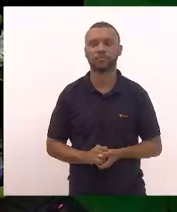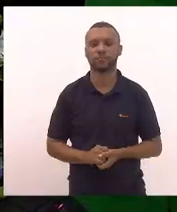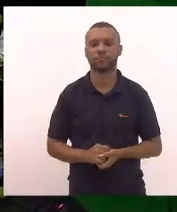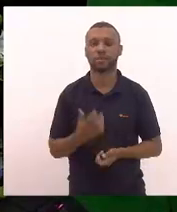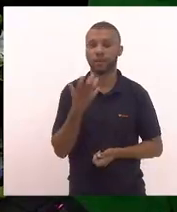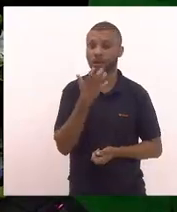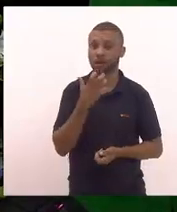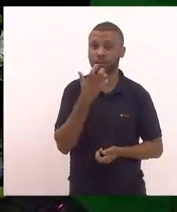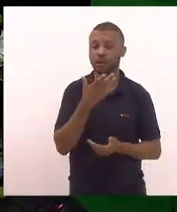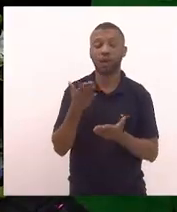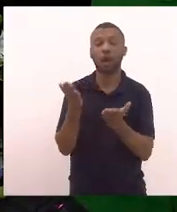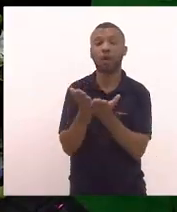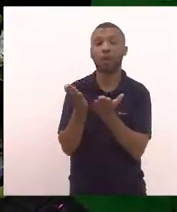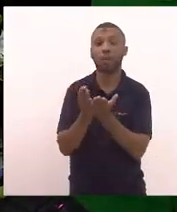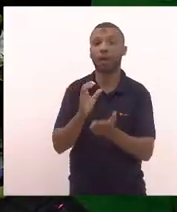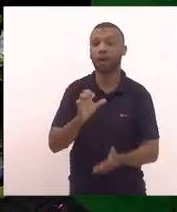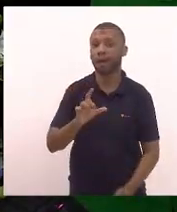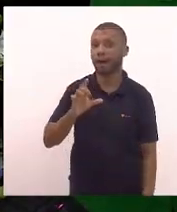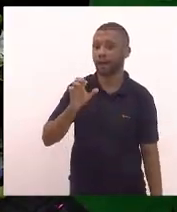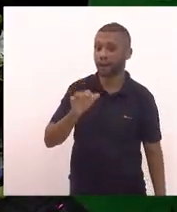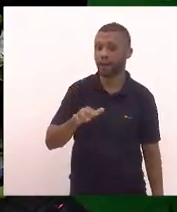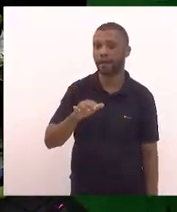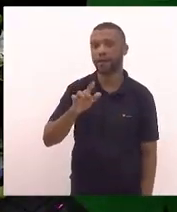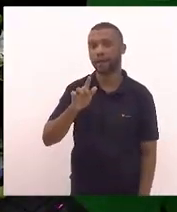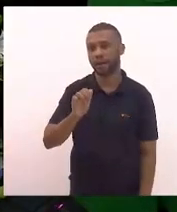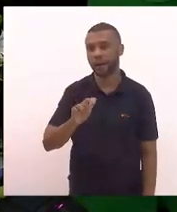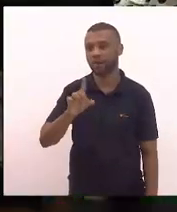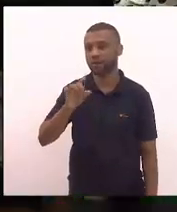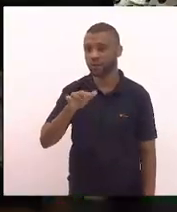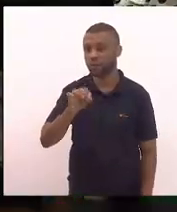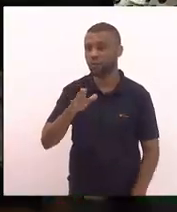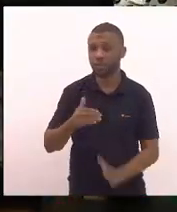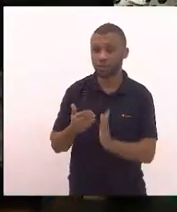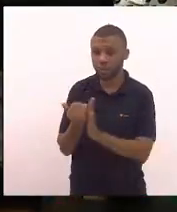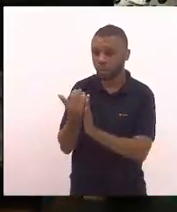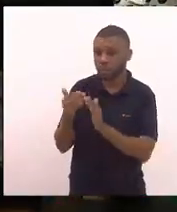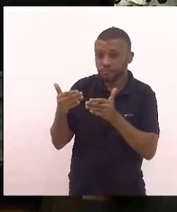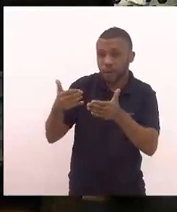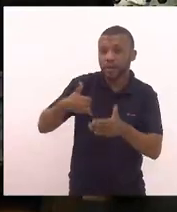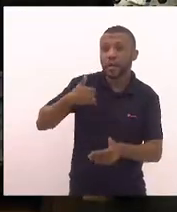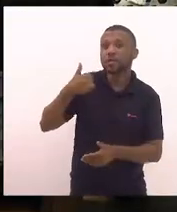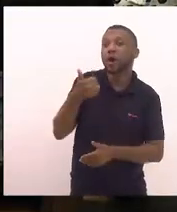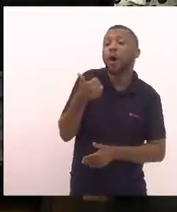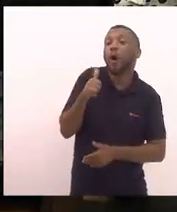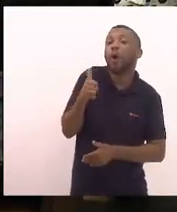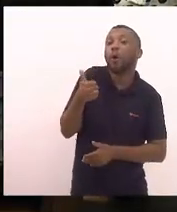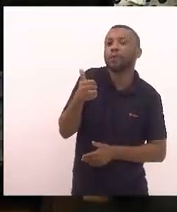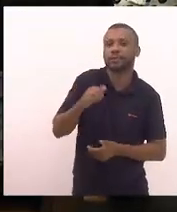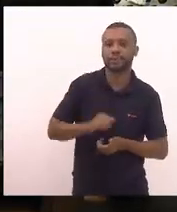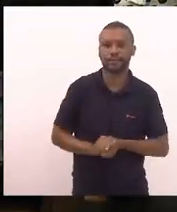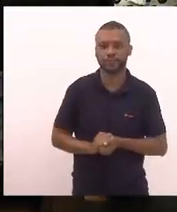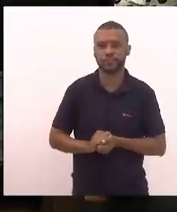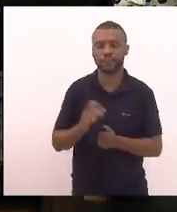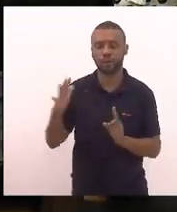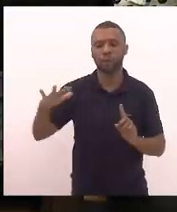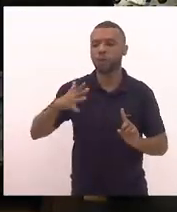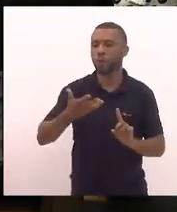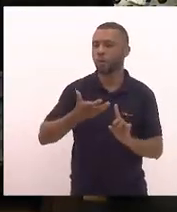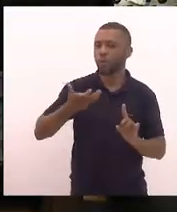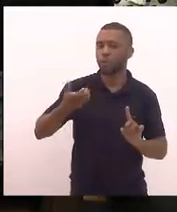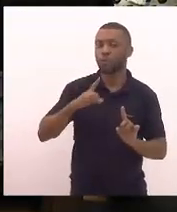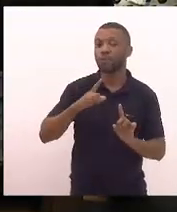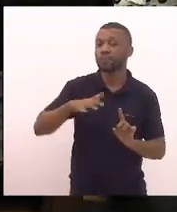Cantora gospel Ellen Galdiana iniciou seu ministério com 11 anos de idade e ganhou destaque no